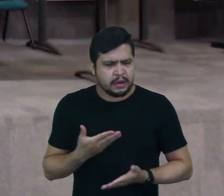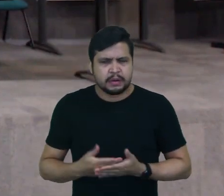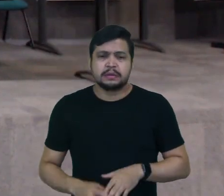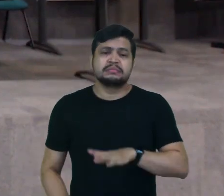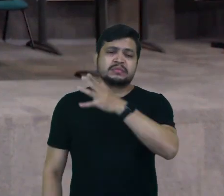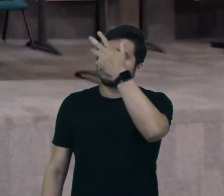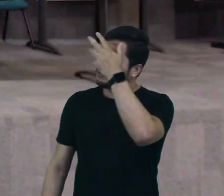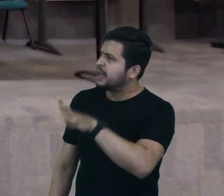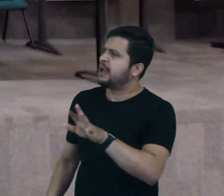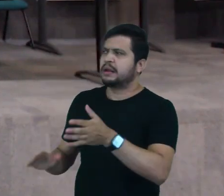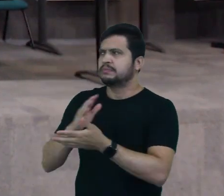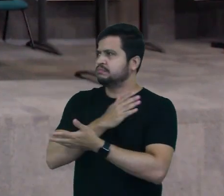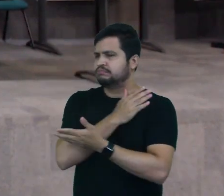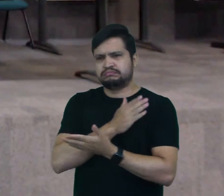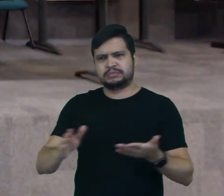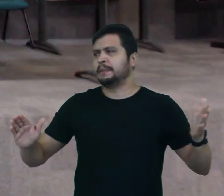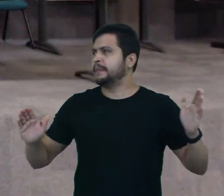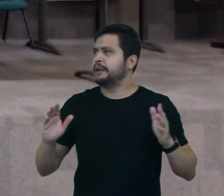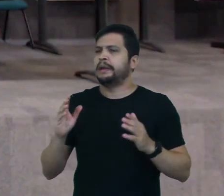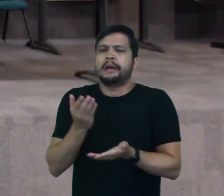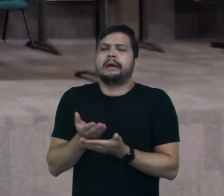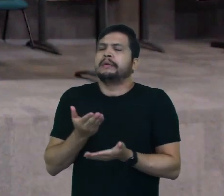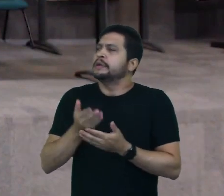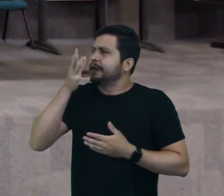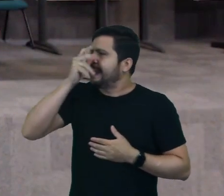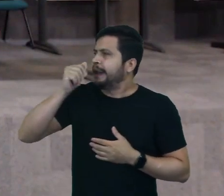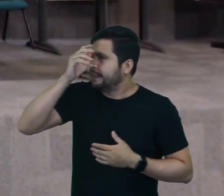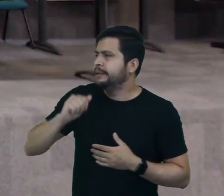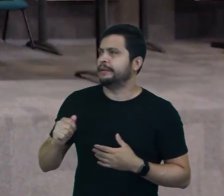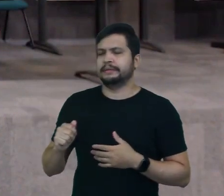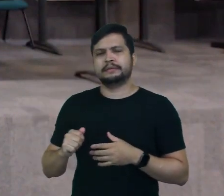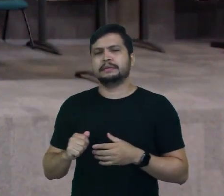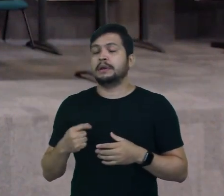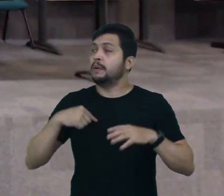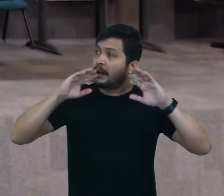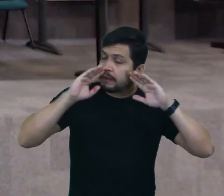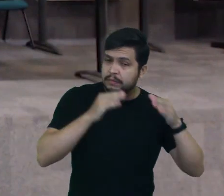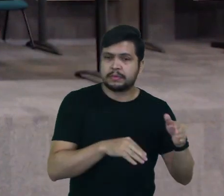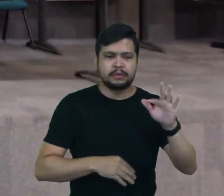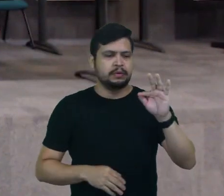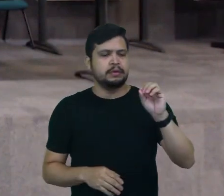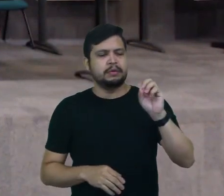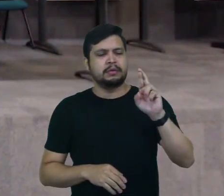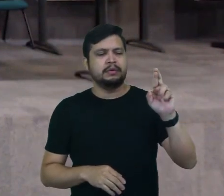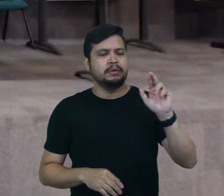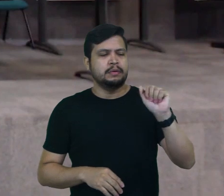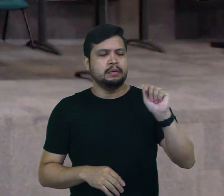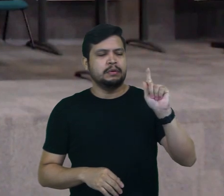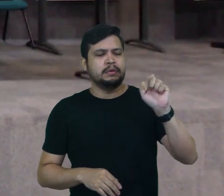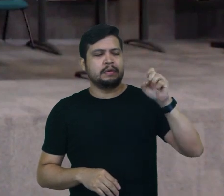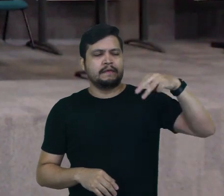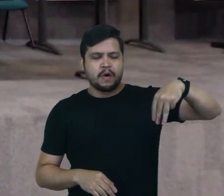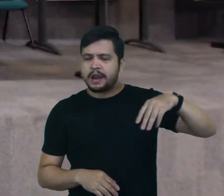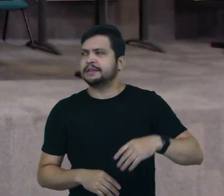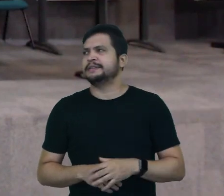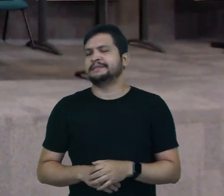eu não quero saber de negócio de galinha, meu negócio é forragem. Então, assim, ele não gostava muito de mim, mas eu respeitava ele, né? Gente boa, tô